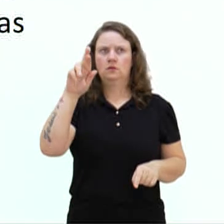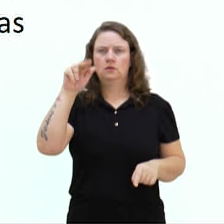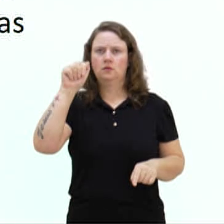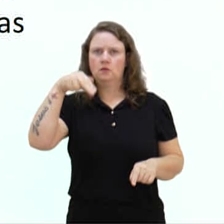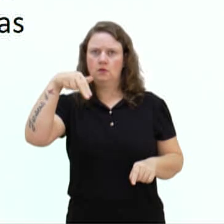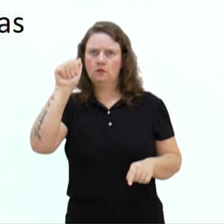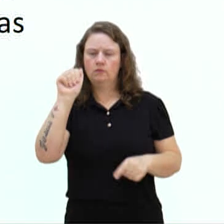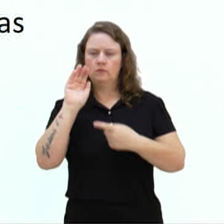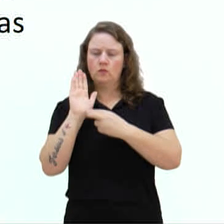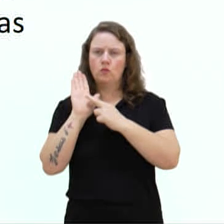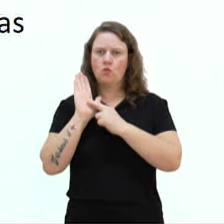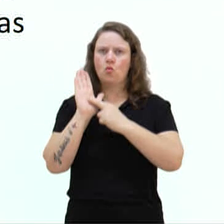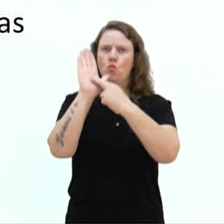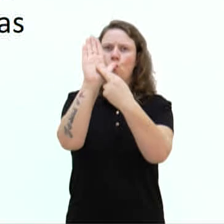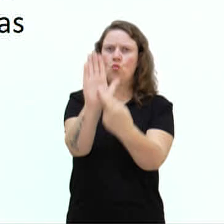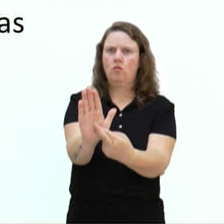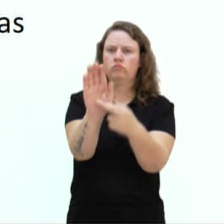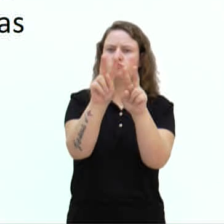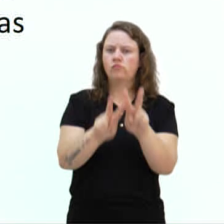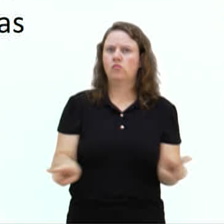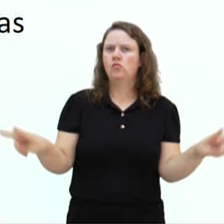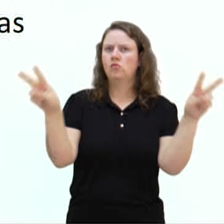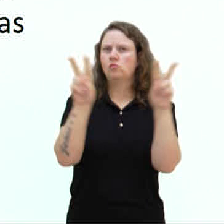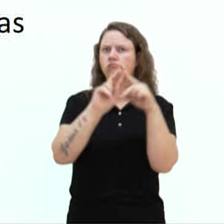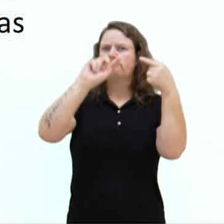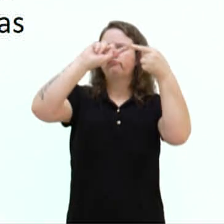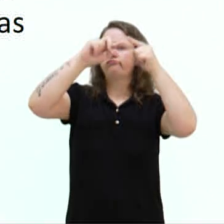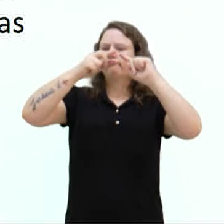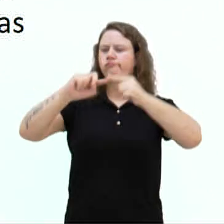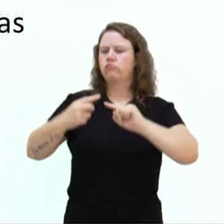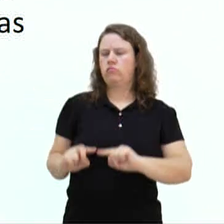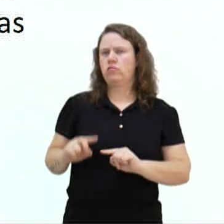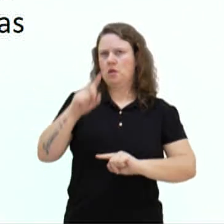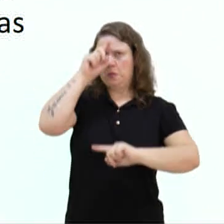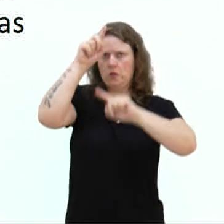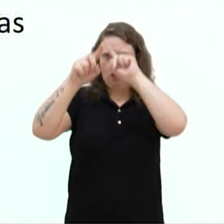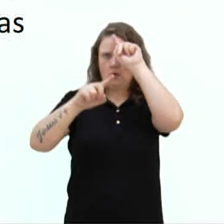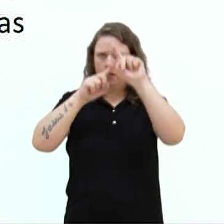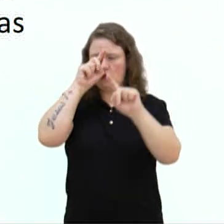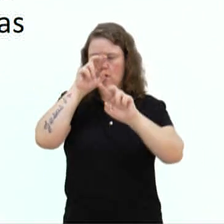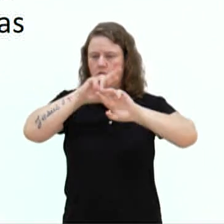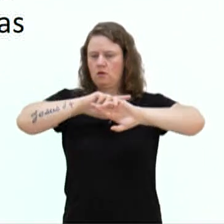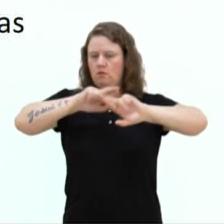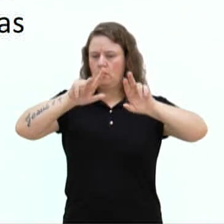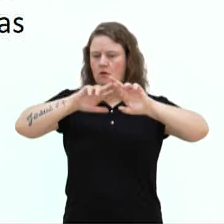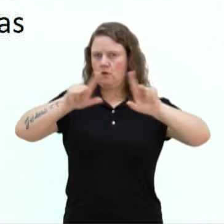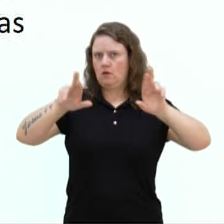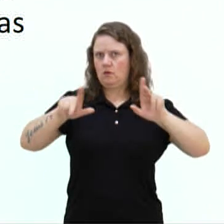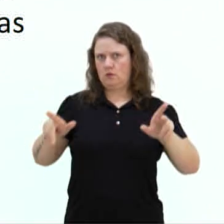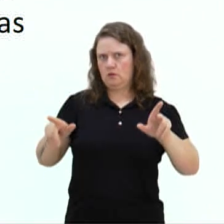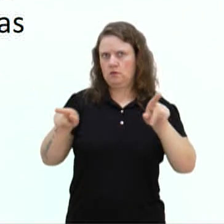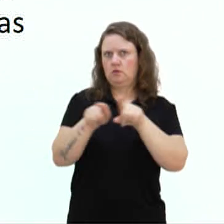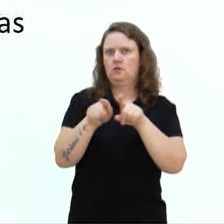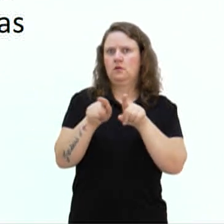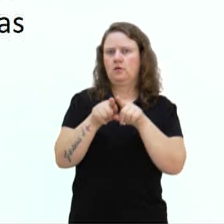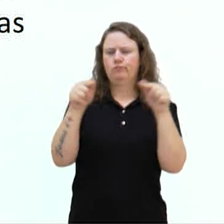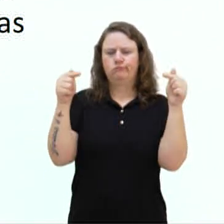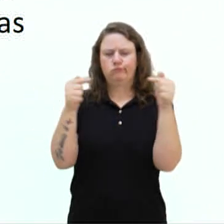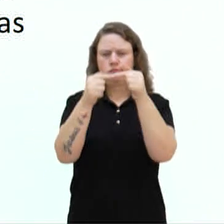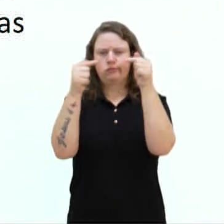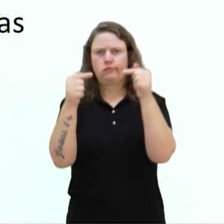representa visualmente as relações entre conceitos e ideias. Então, ali estão relacionados, um ligado ao